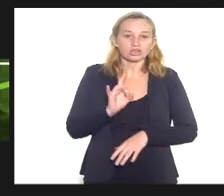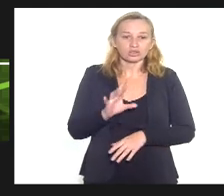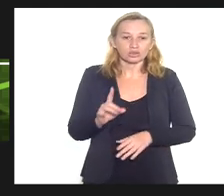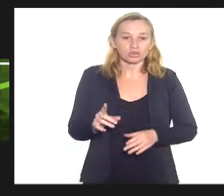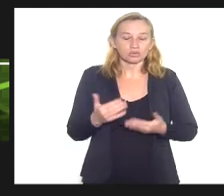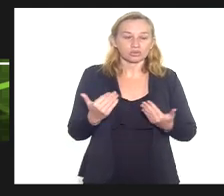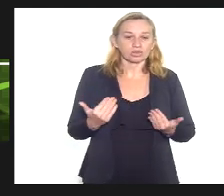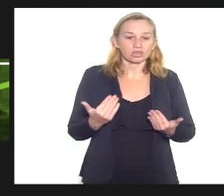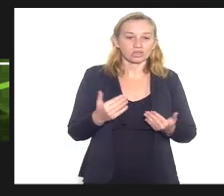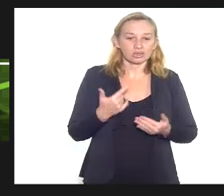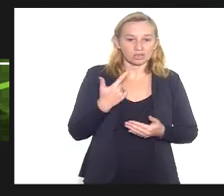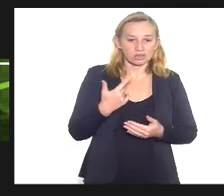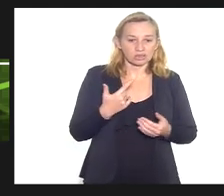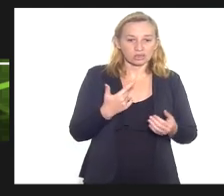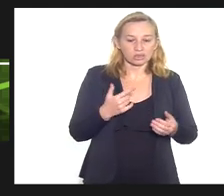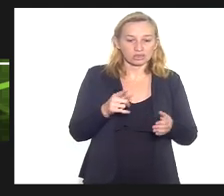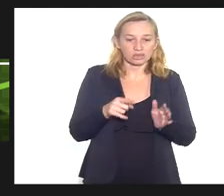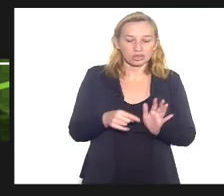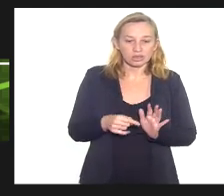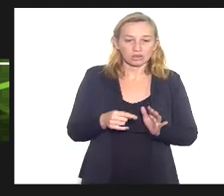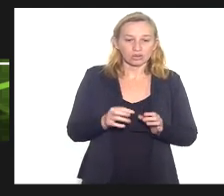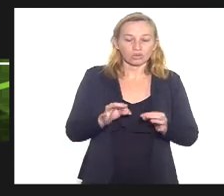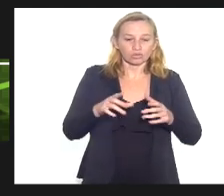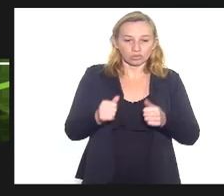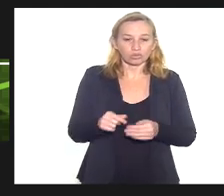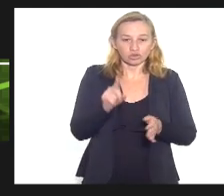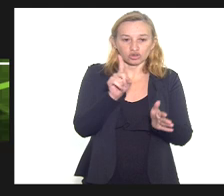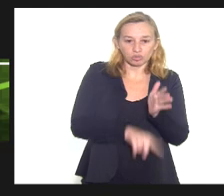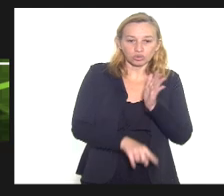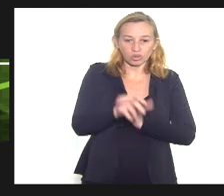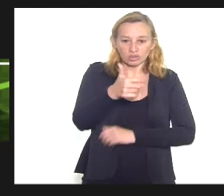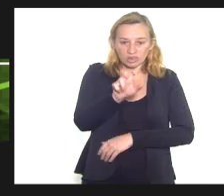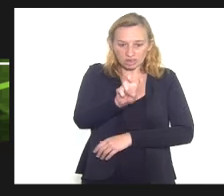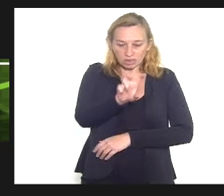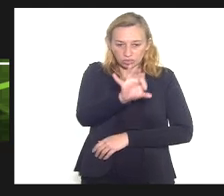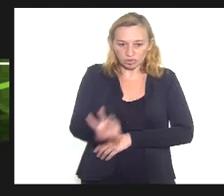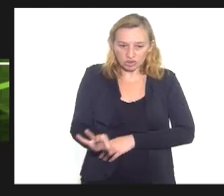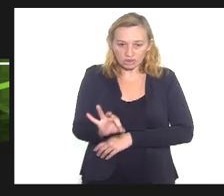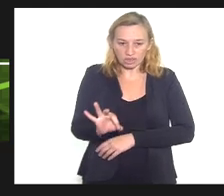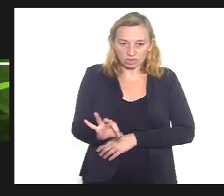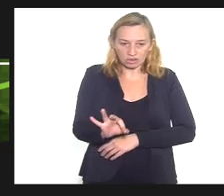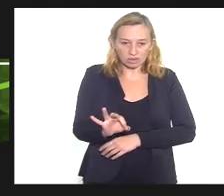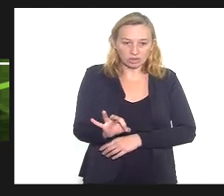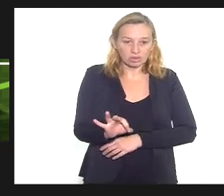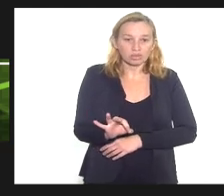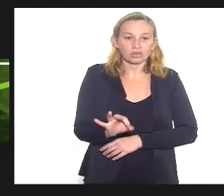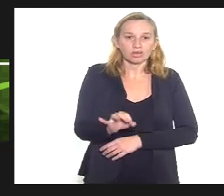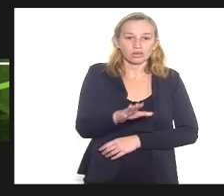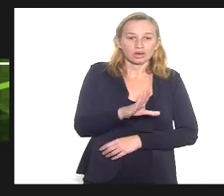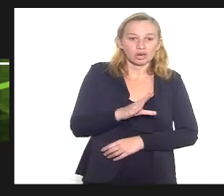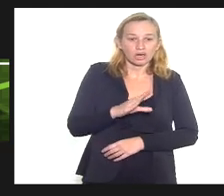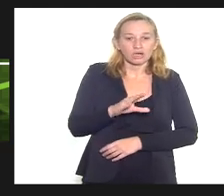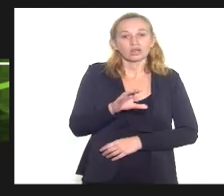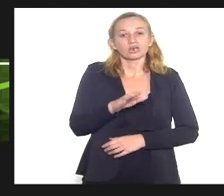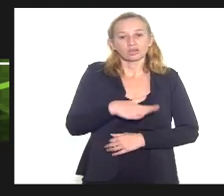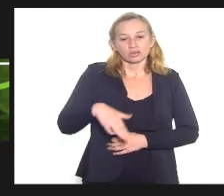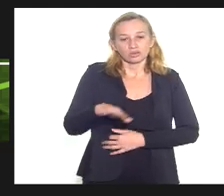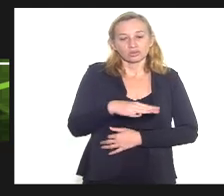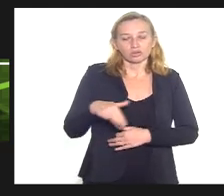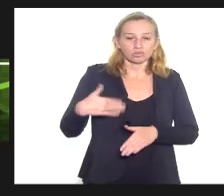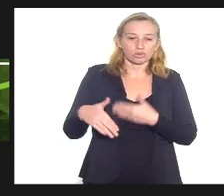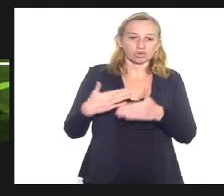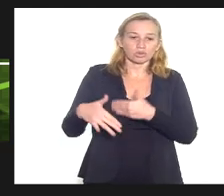medida, reduziríamos em cerca de 25% as emissões atmosféricas totais do campo de Peregrino ao longo dos próximos anos,